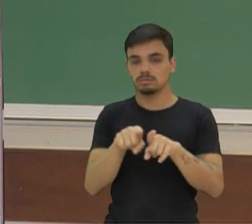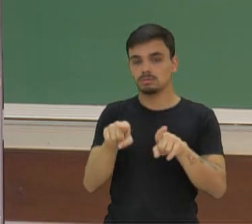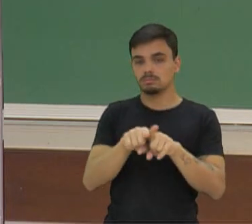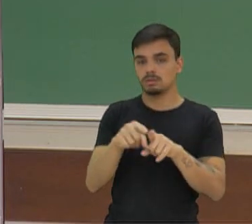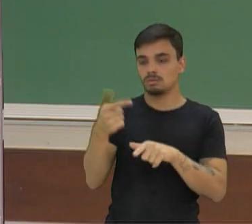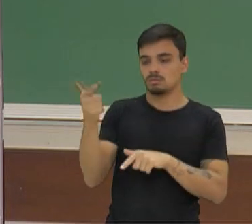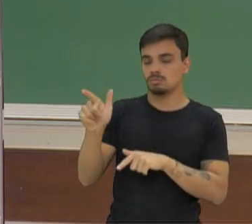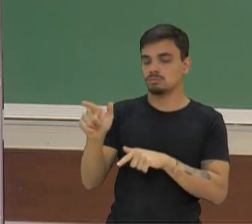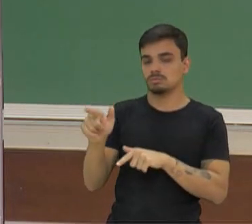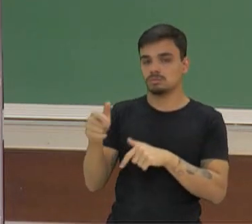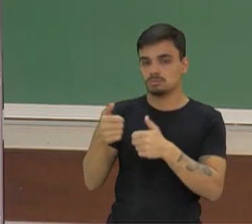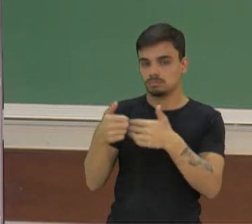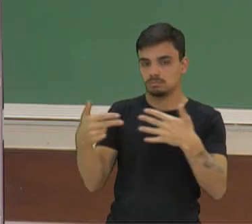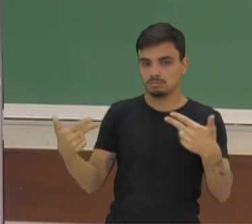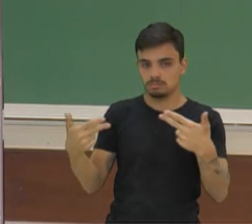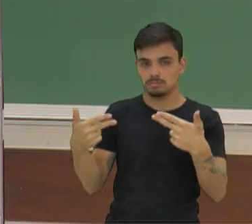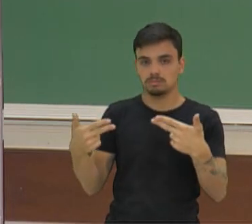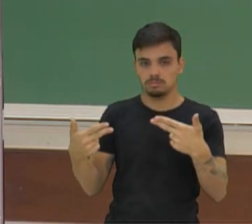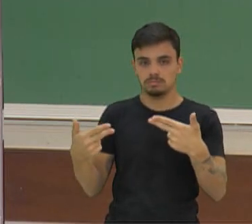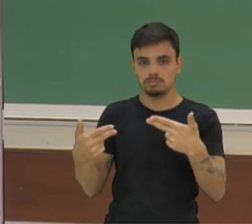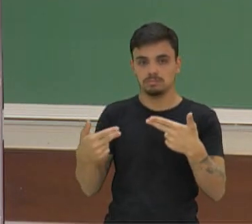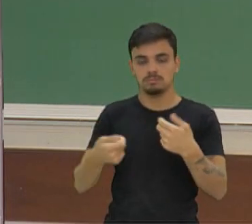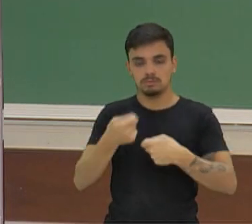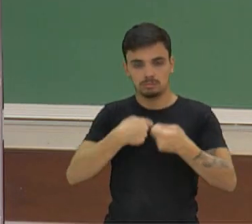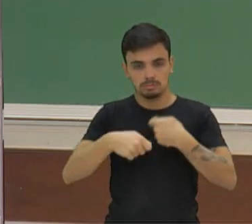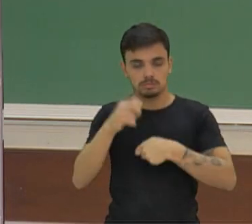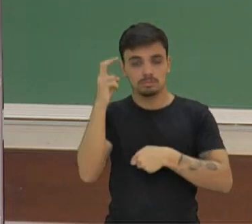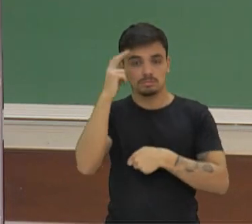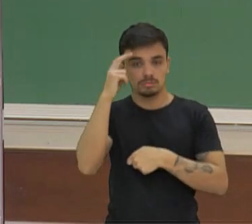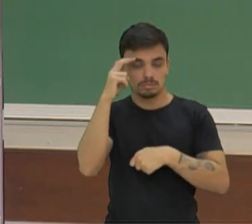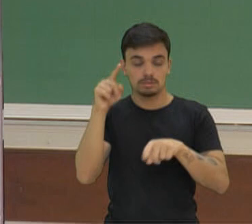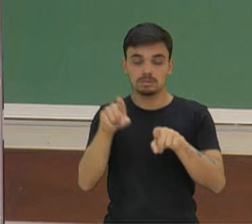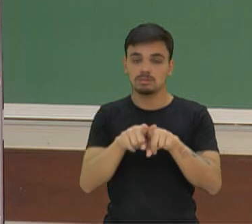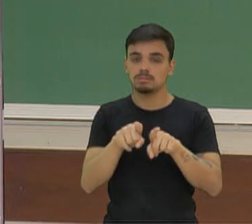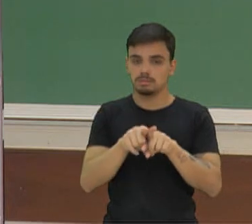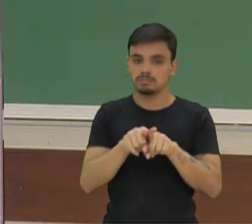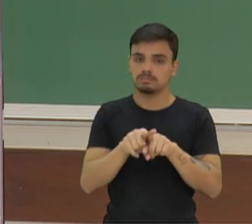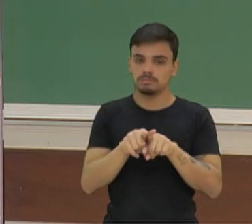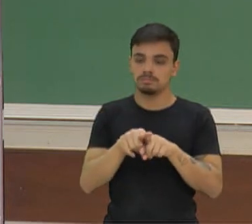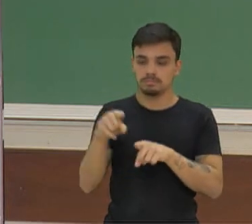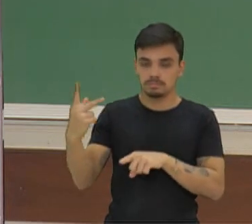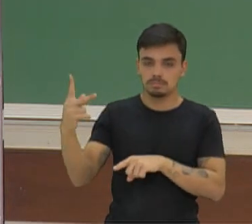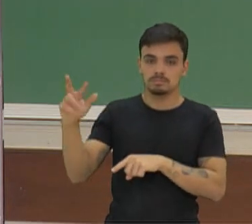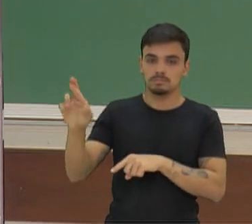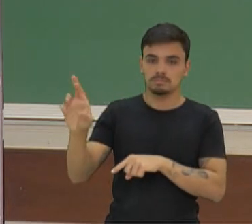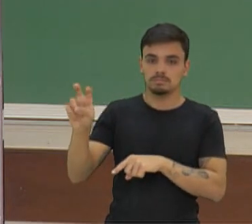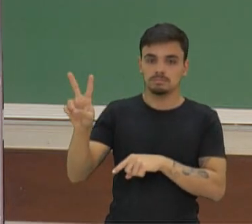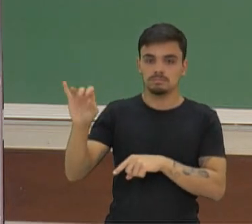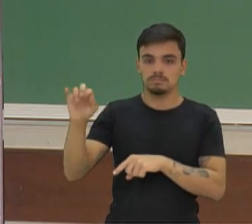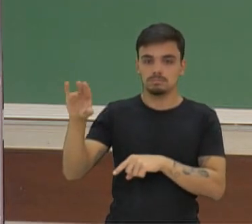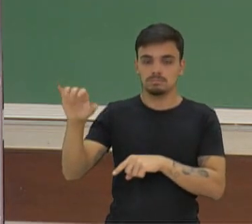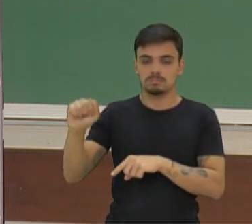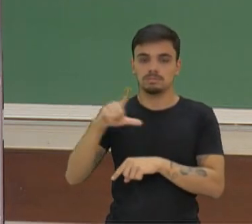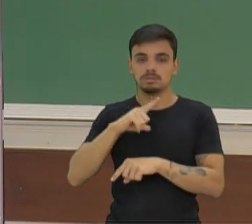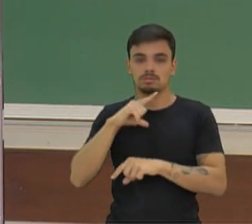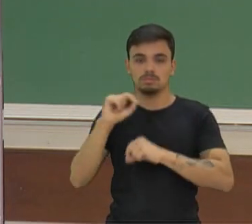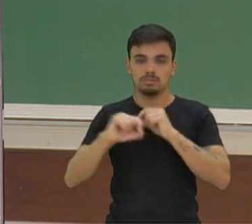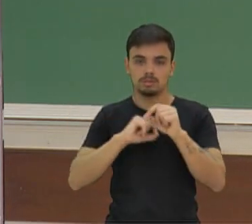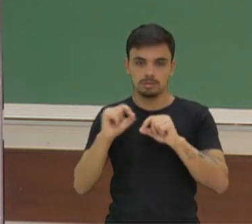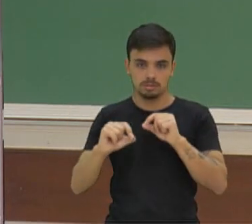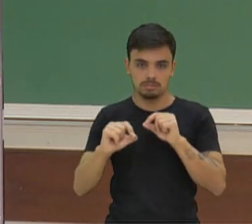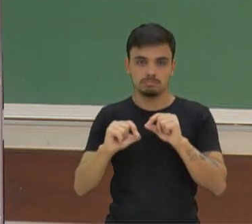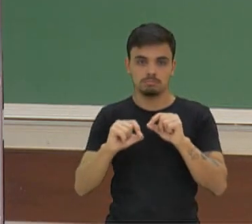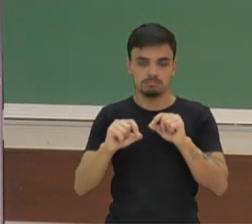questões sociais, econômicas também e até culturais, essas províncias tiveram movimentos, ora